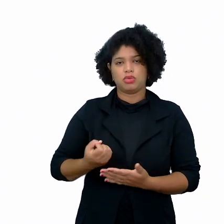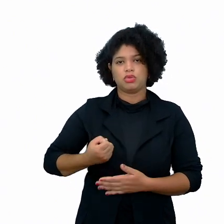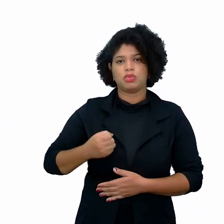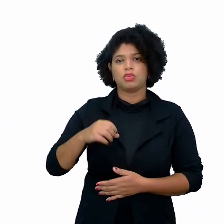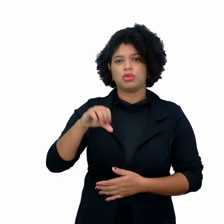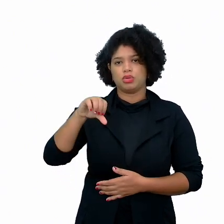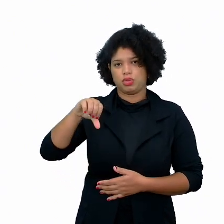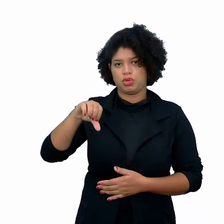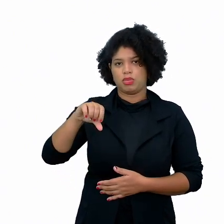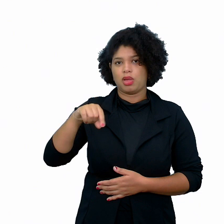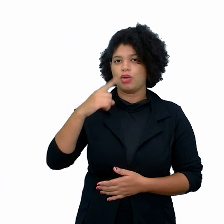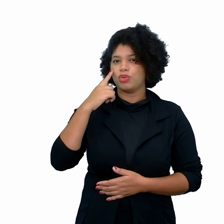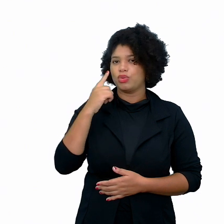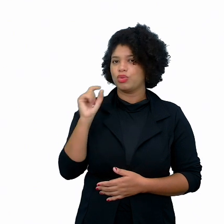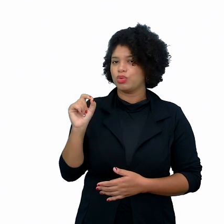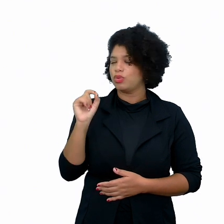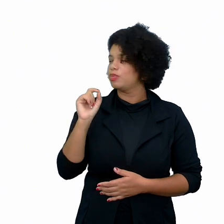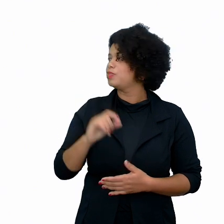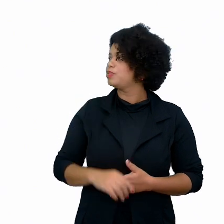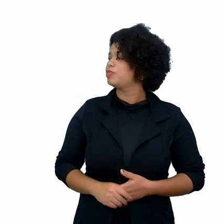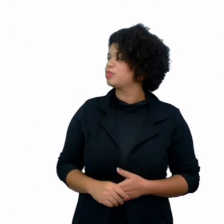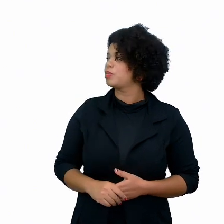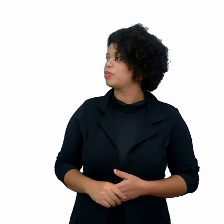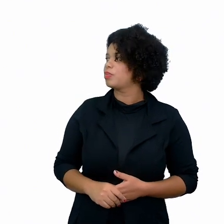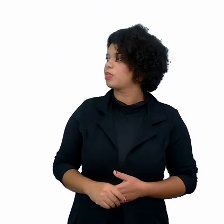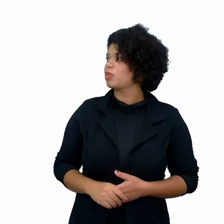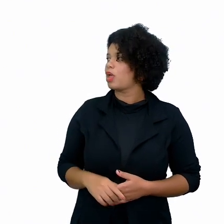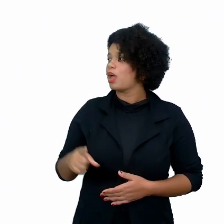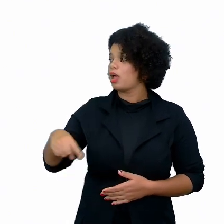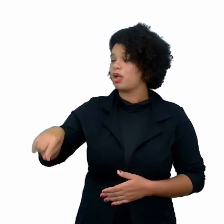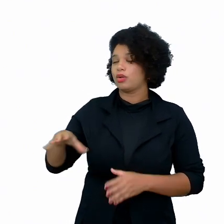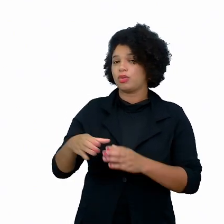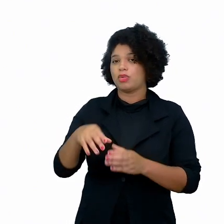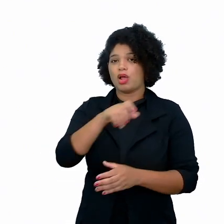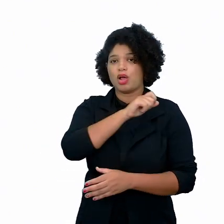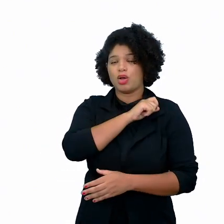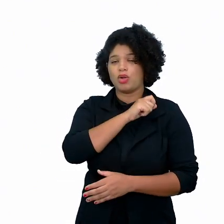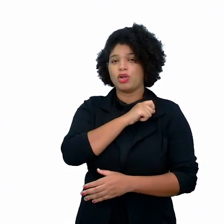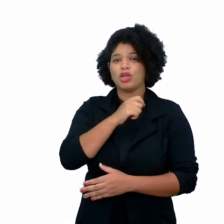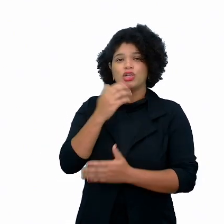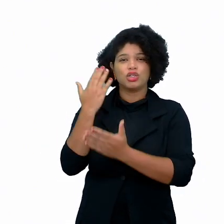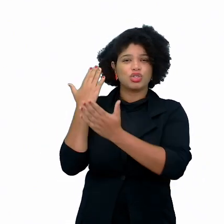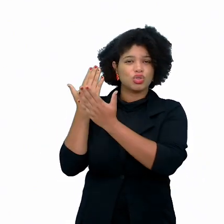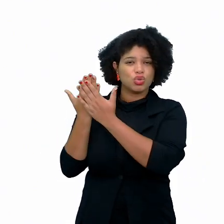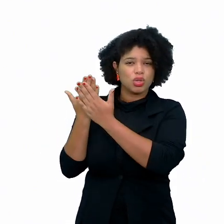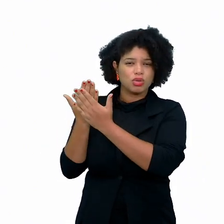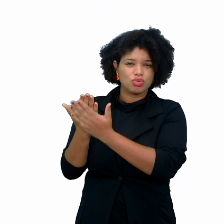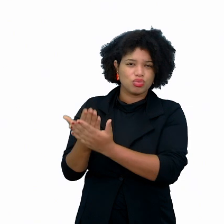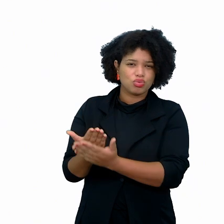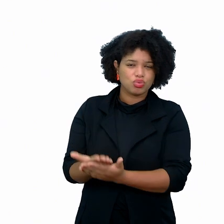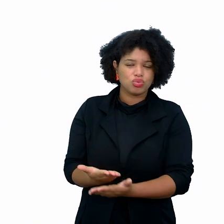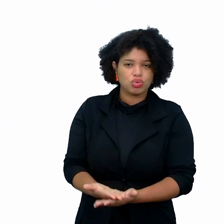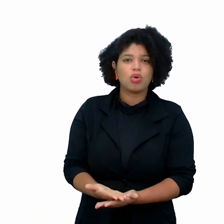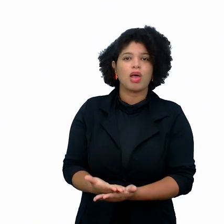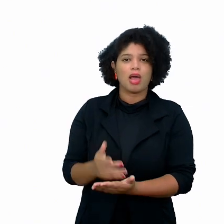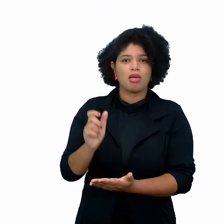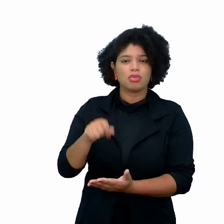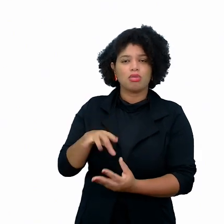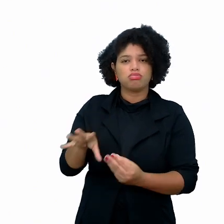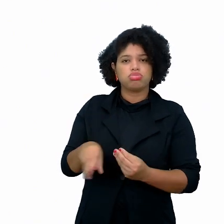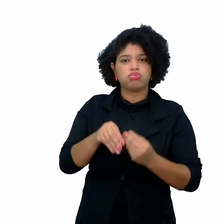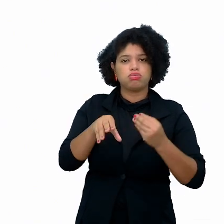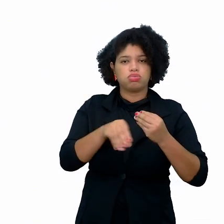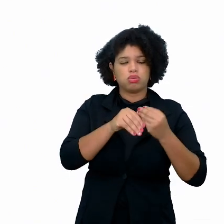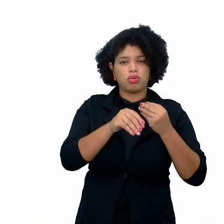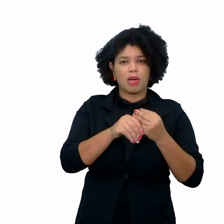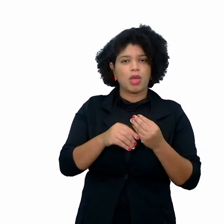9, ela reúne tudo que eles estudaram, né, até esse momento. Eles partirão de um